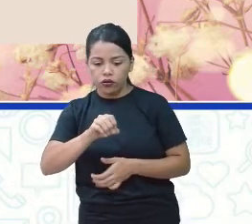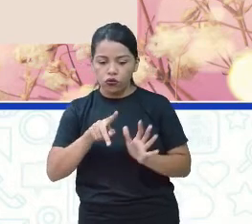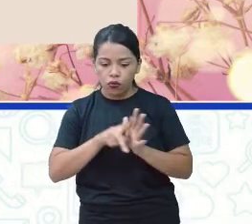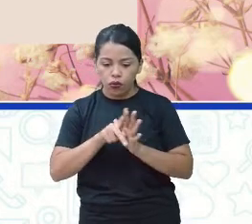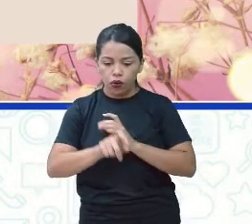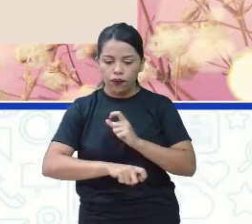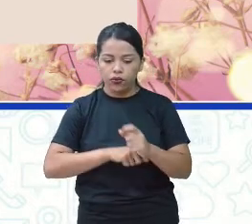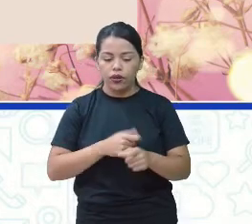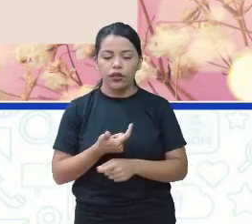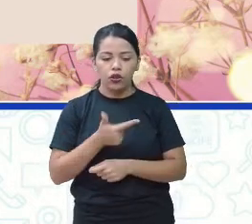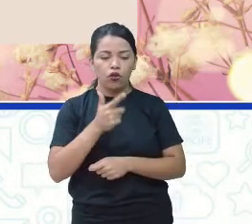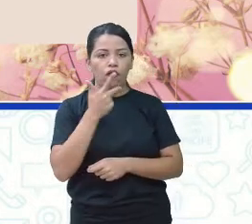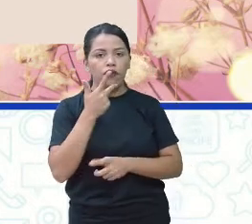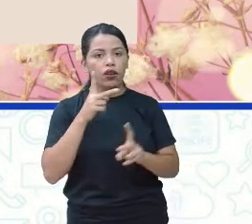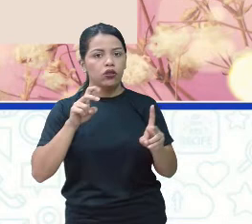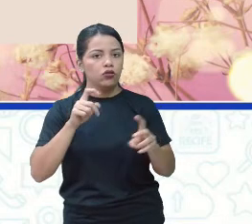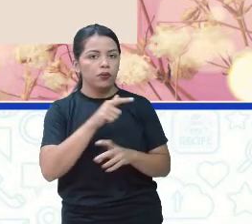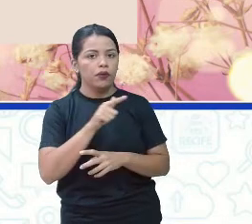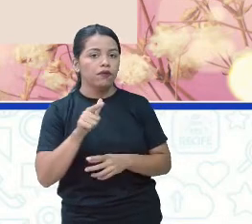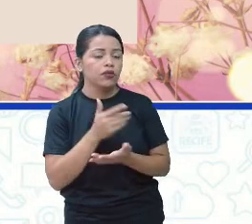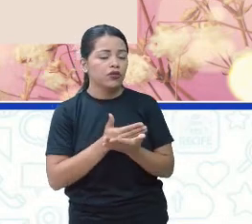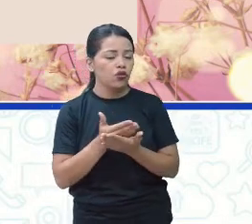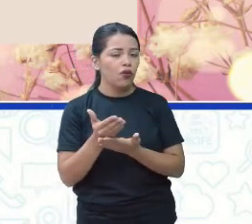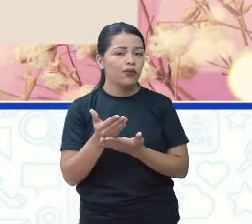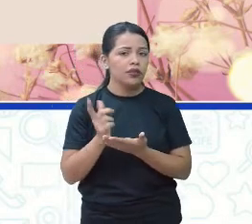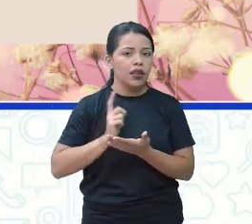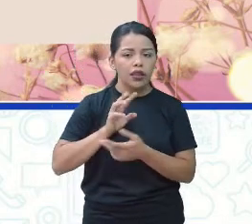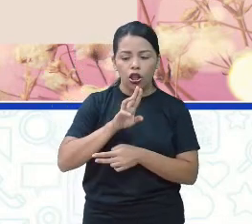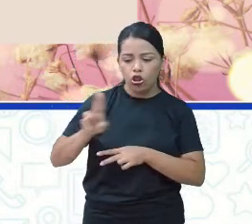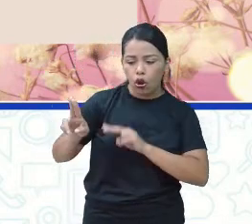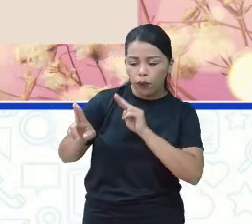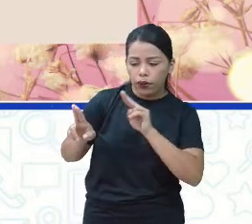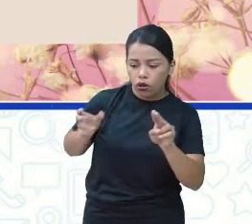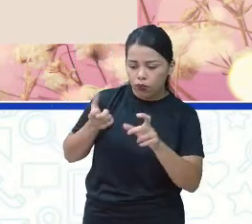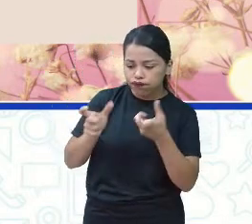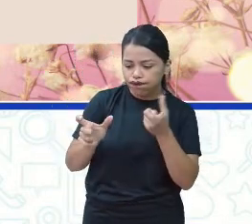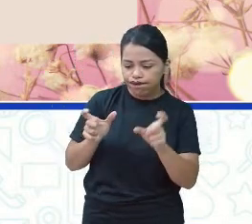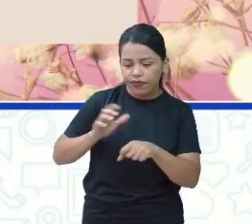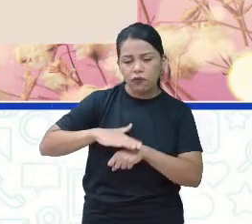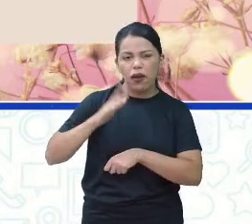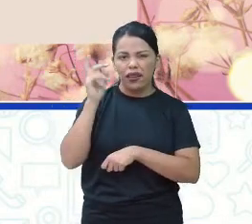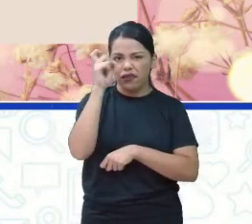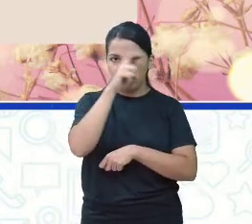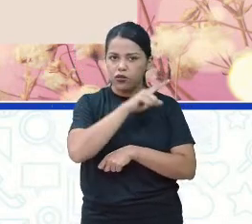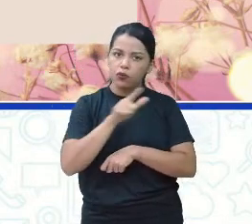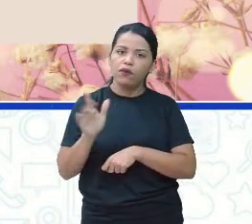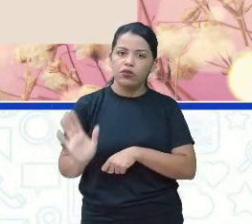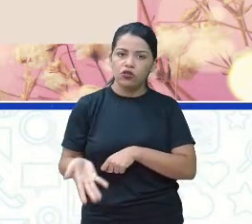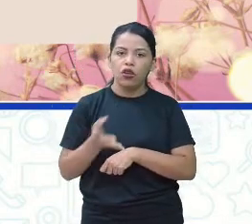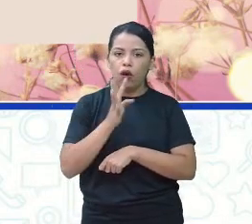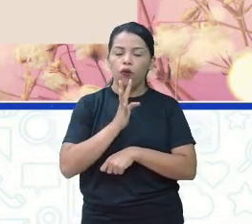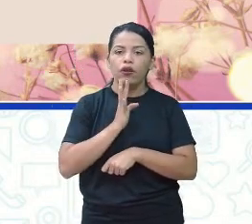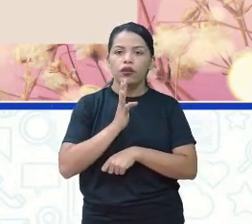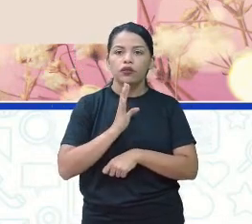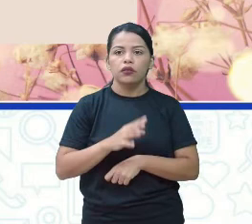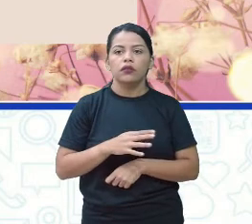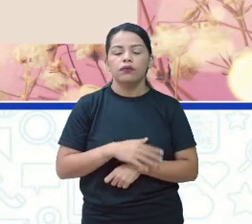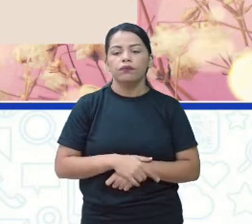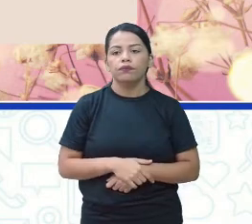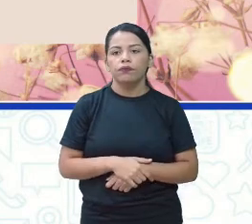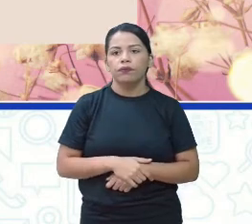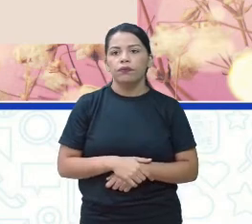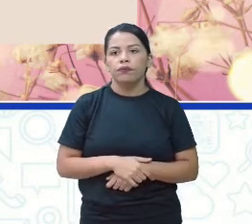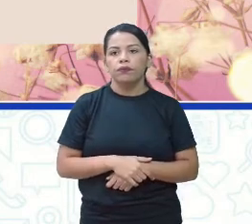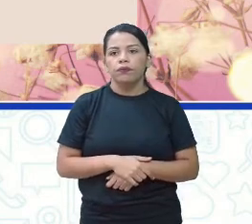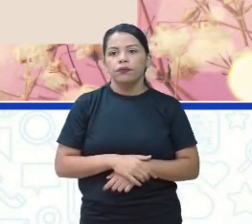os nomes para que vocês, né, comecem aí a se familiarizar com as palavras. Este reflexo é caracterizado pela retirada de um membro do